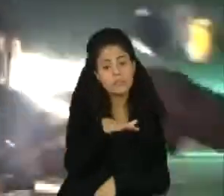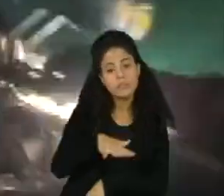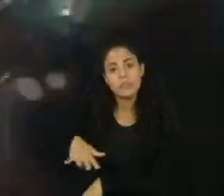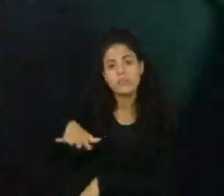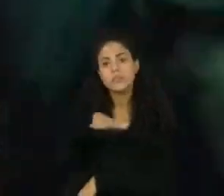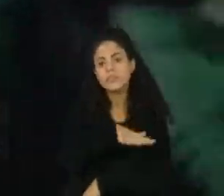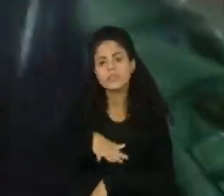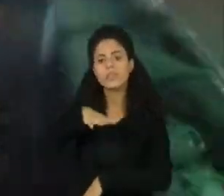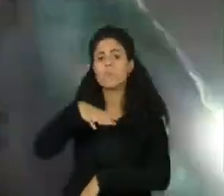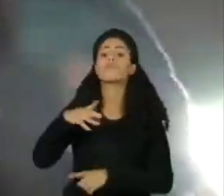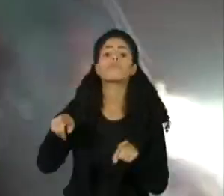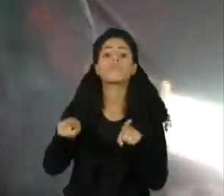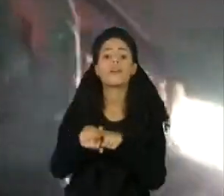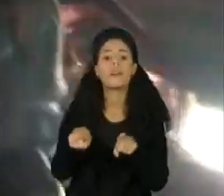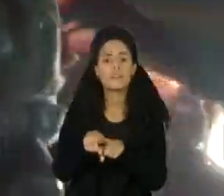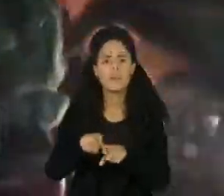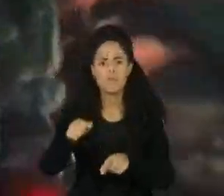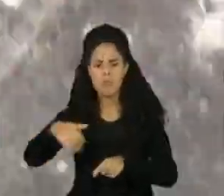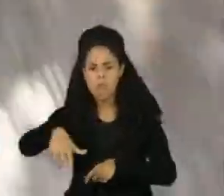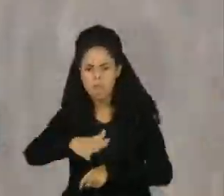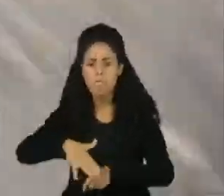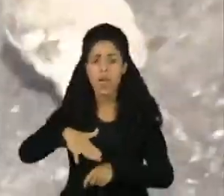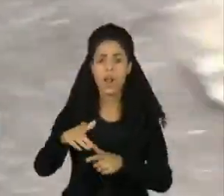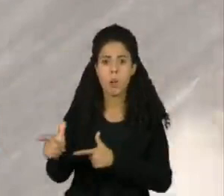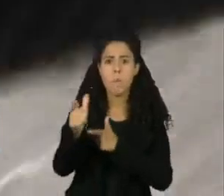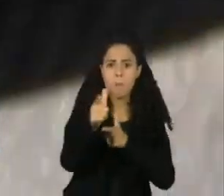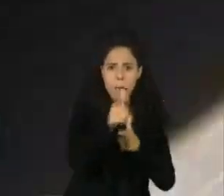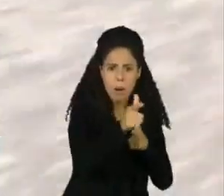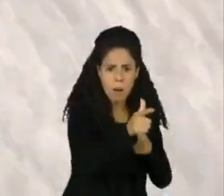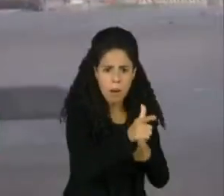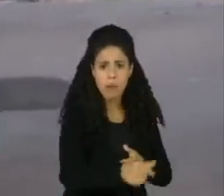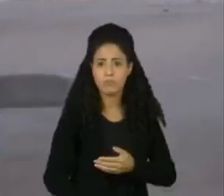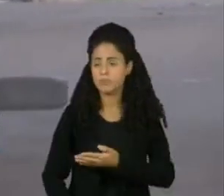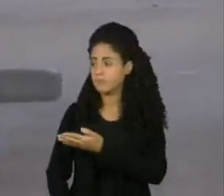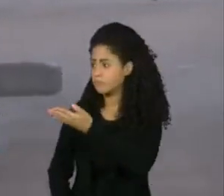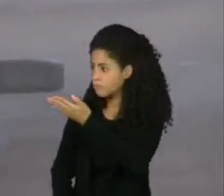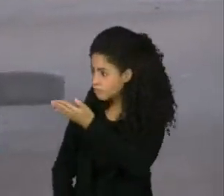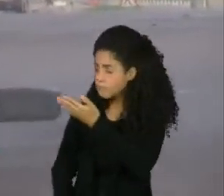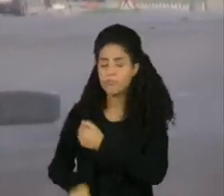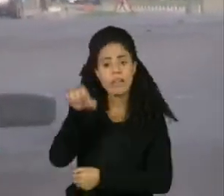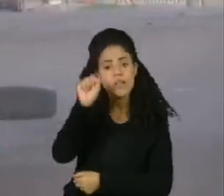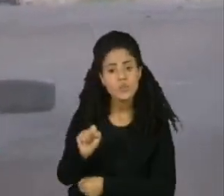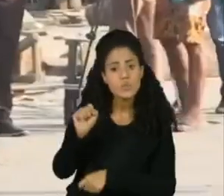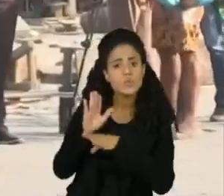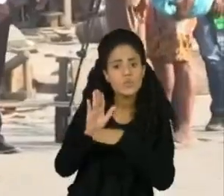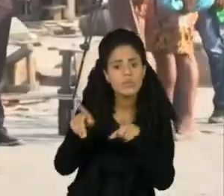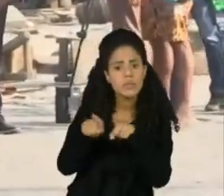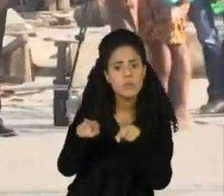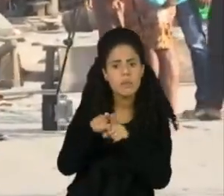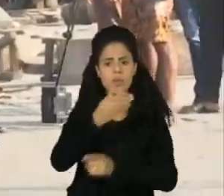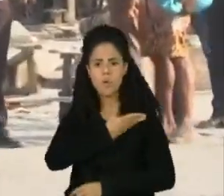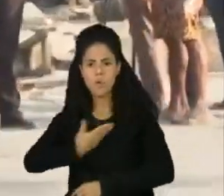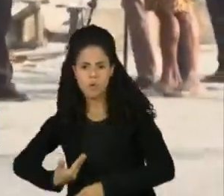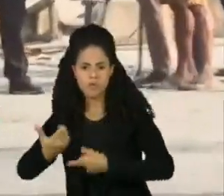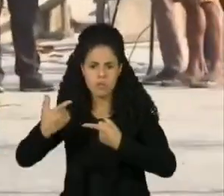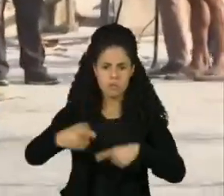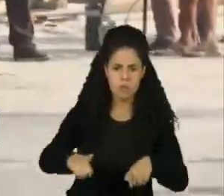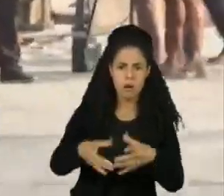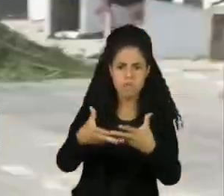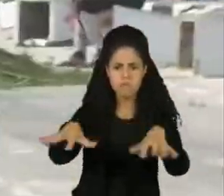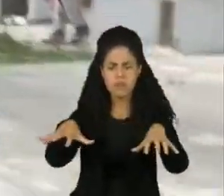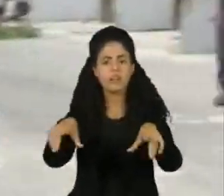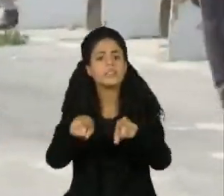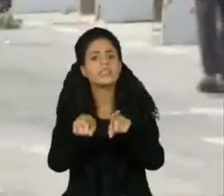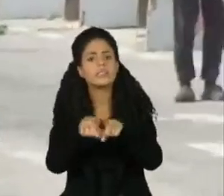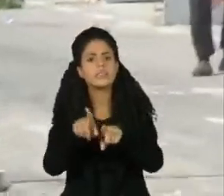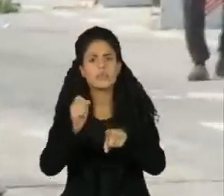leis muçulmanas deturpadas pelos criminosos. No Sudeste, o conflito é entre o governo e separatistas. E tem